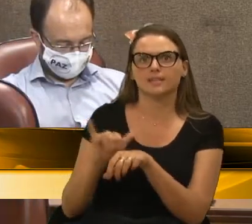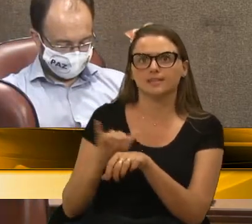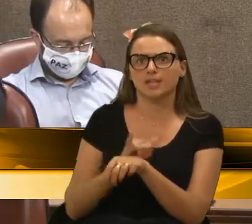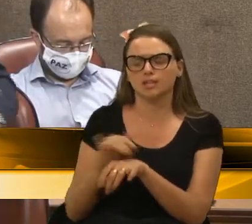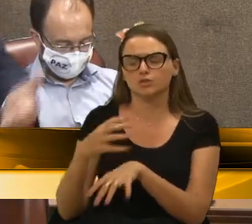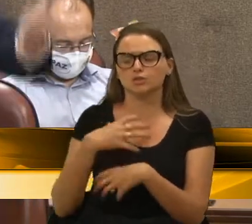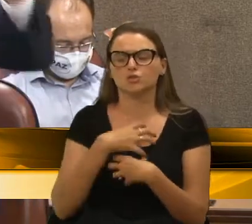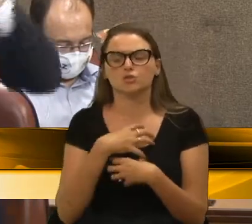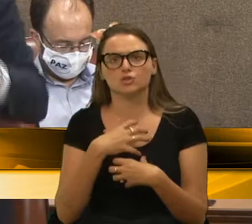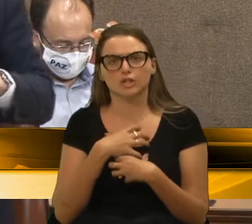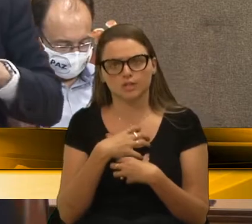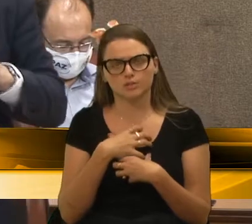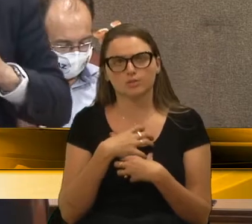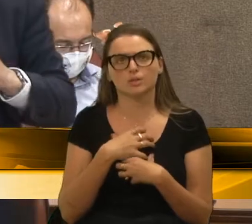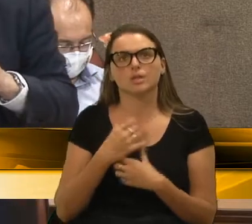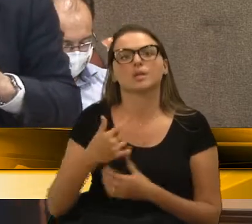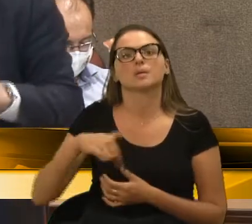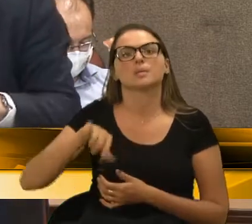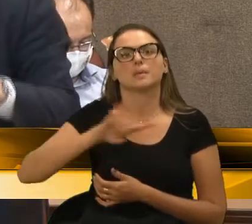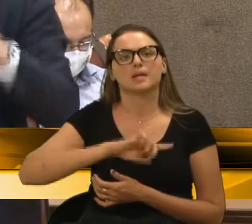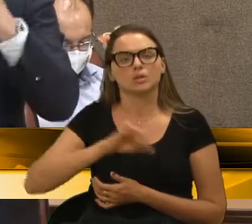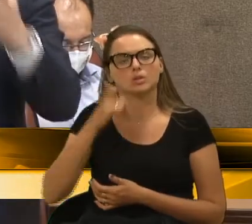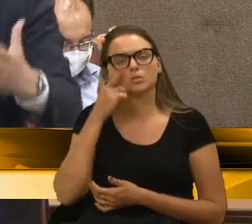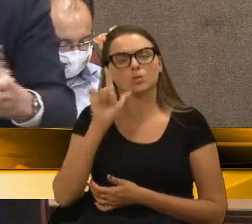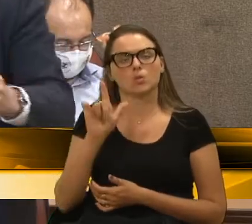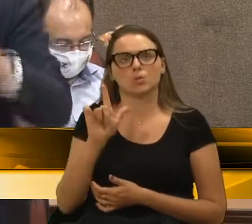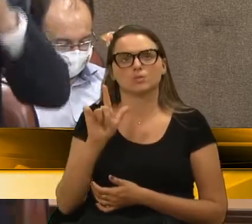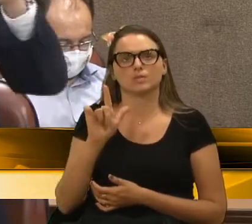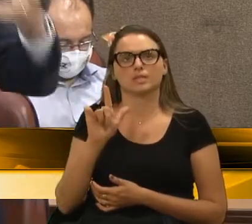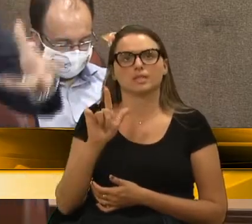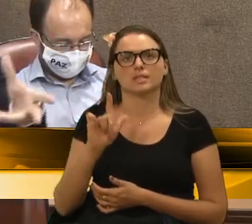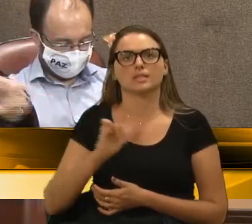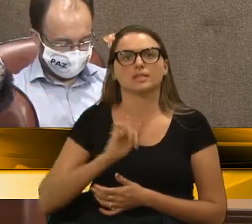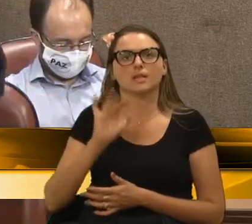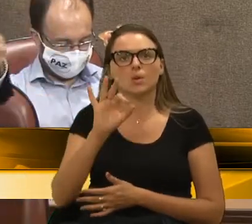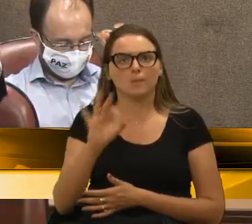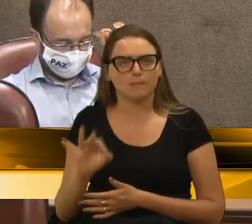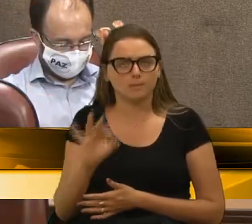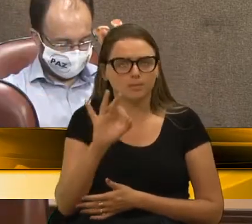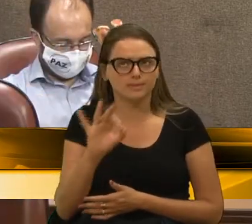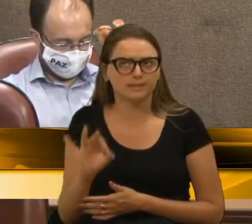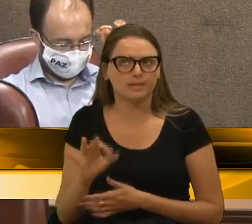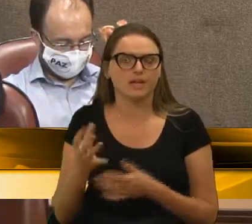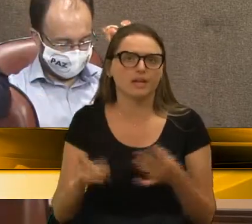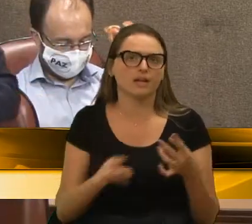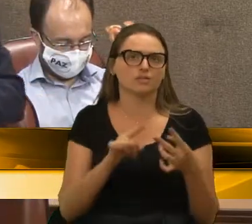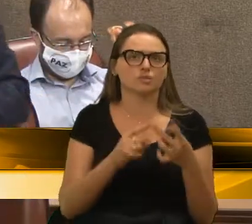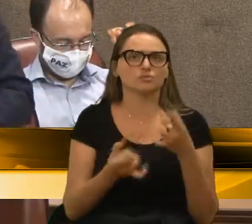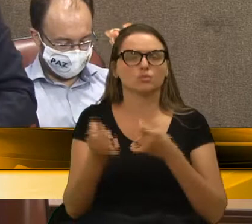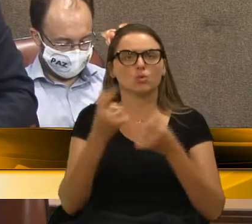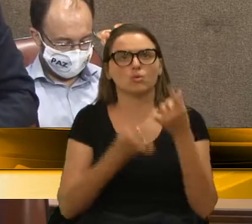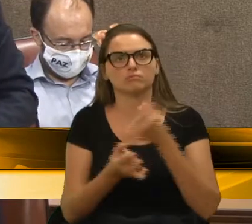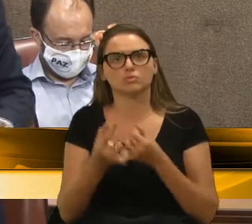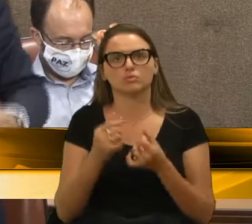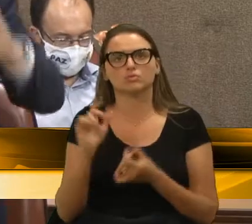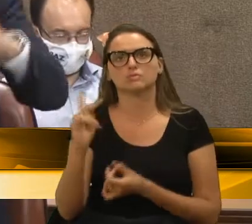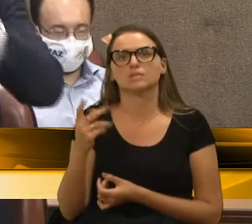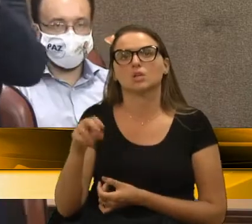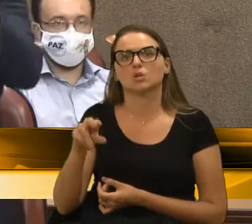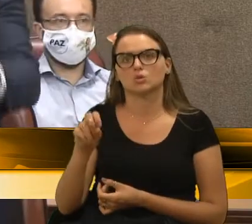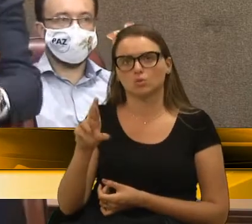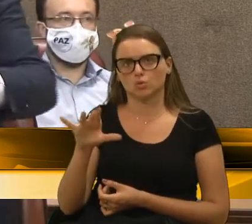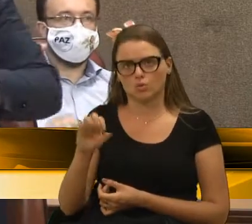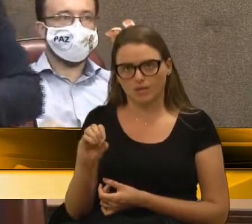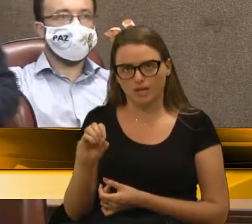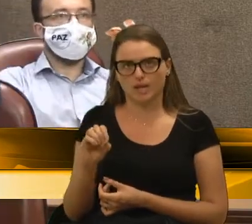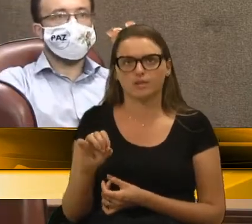para, né, abastecer com, quem sabe, um percentual, uma parte desses honorários advocatícios em que o